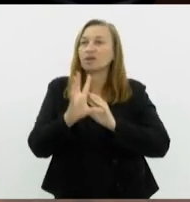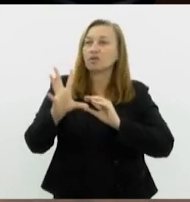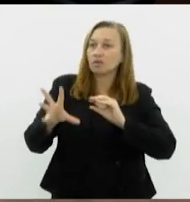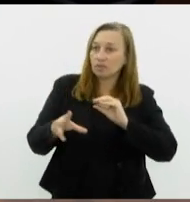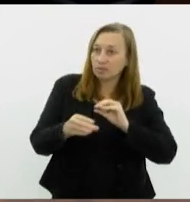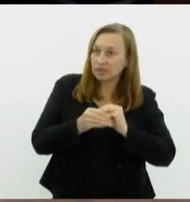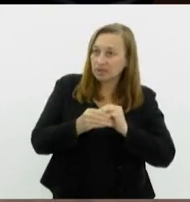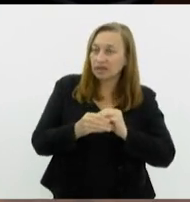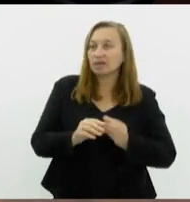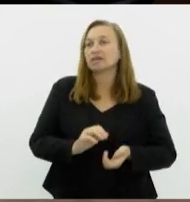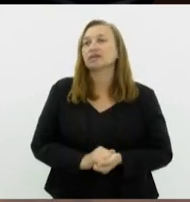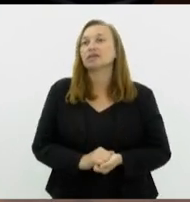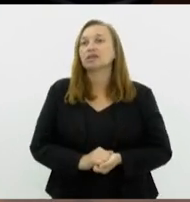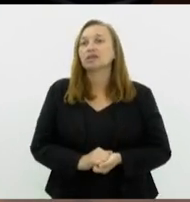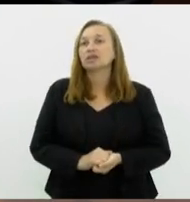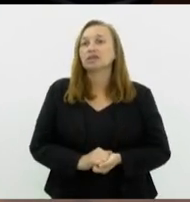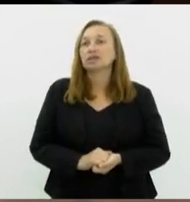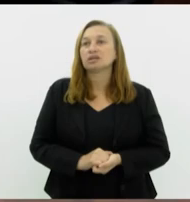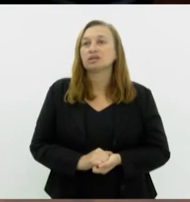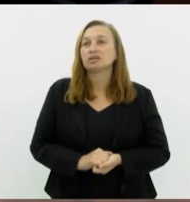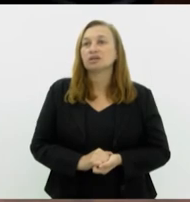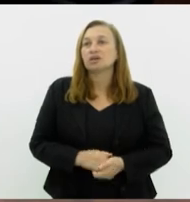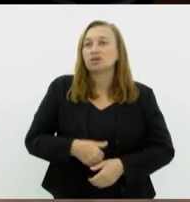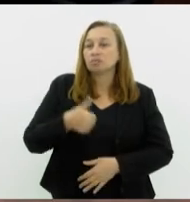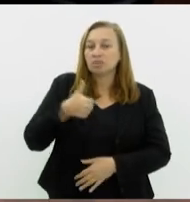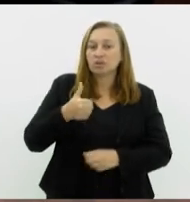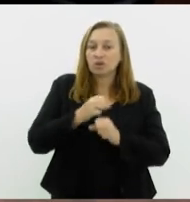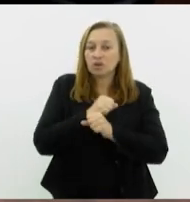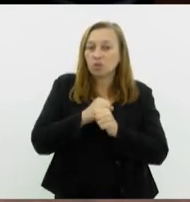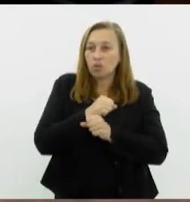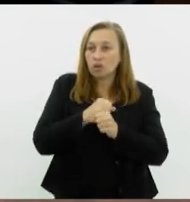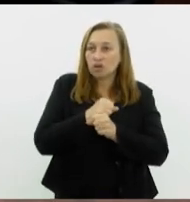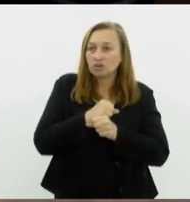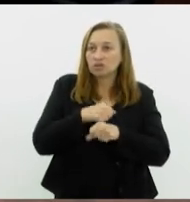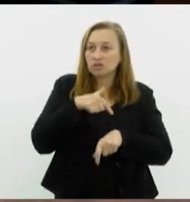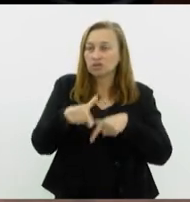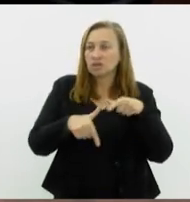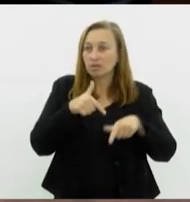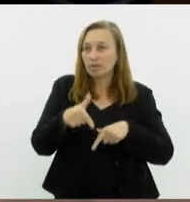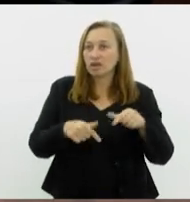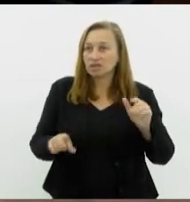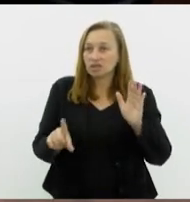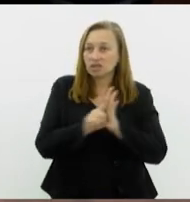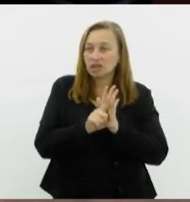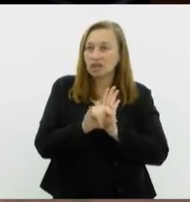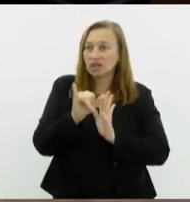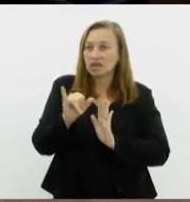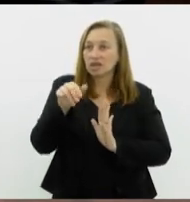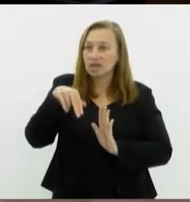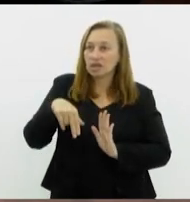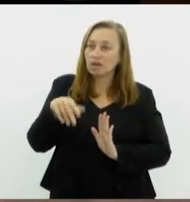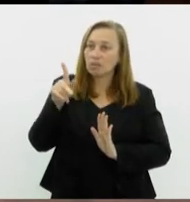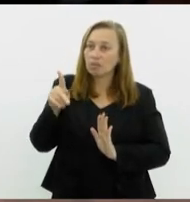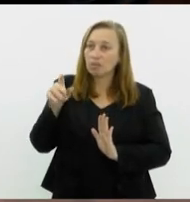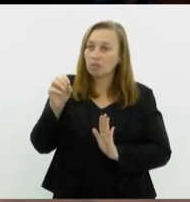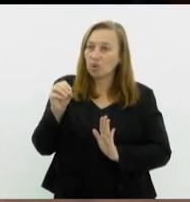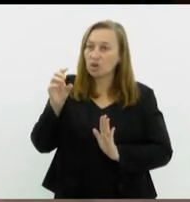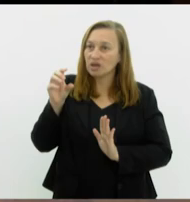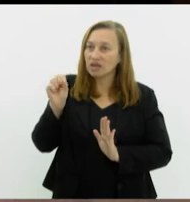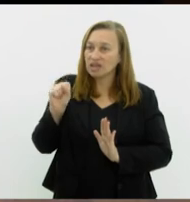complementar. É o primeiro ano de exercício de leis impositivas, sendo